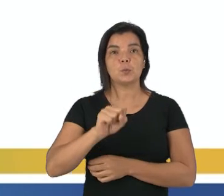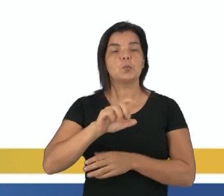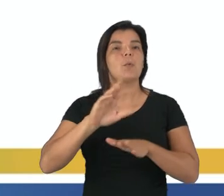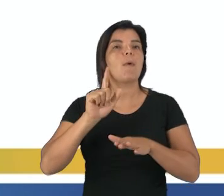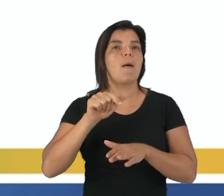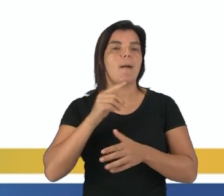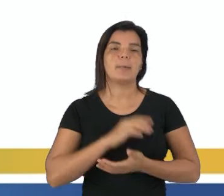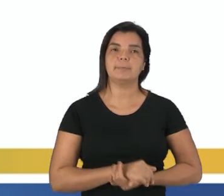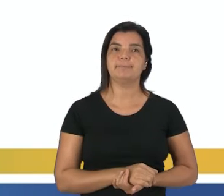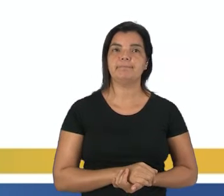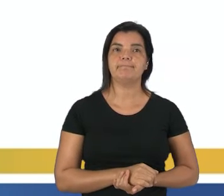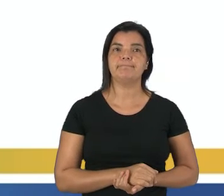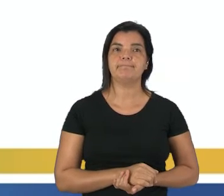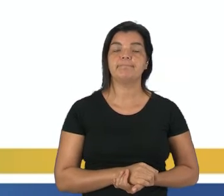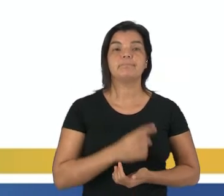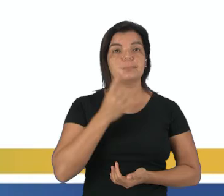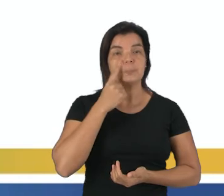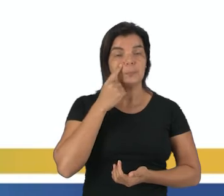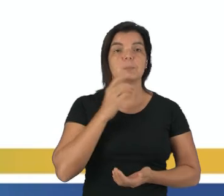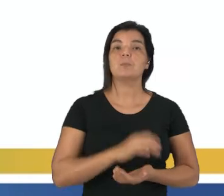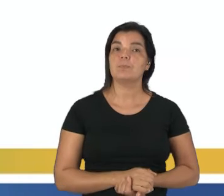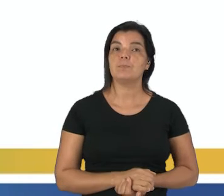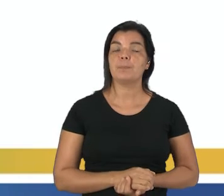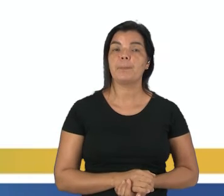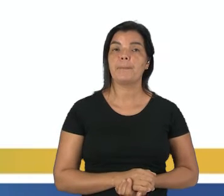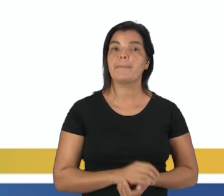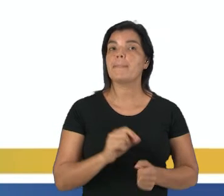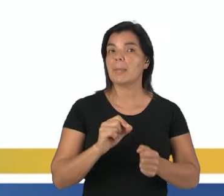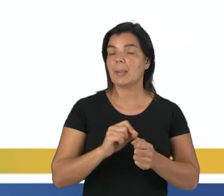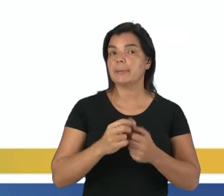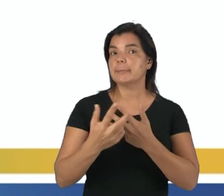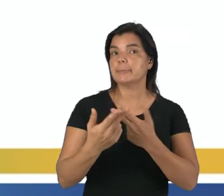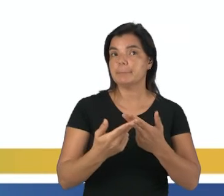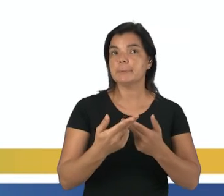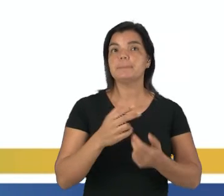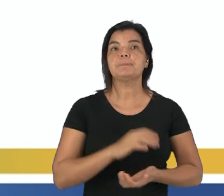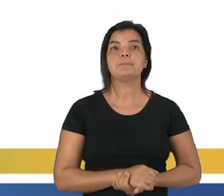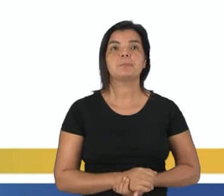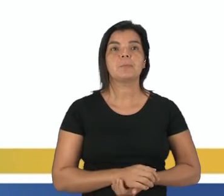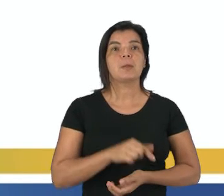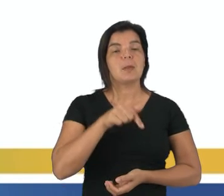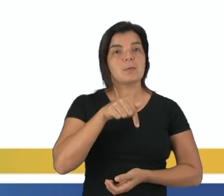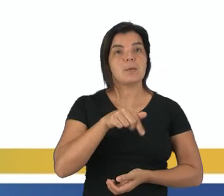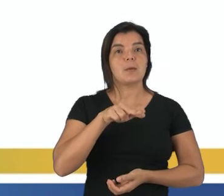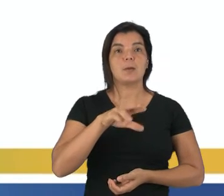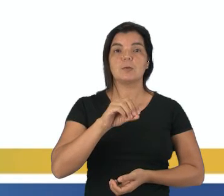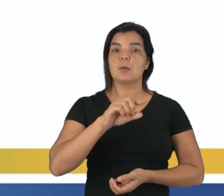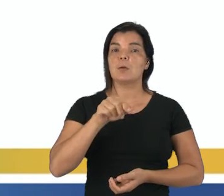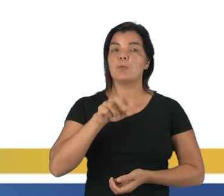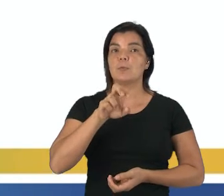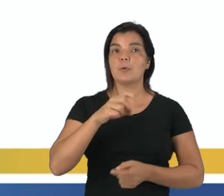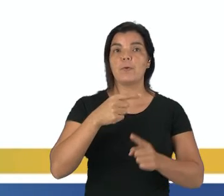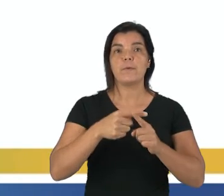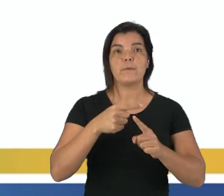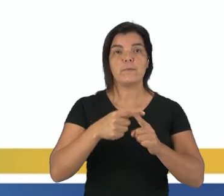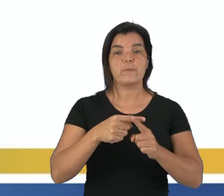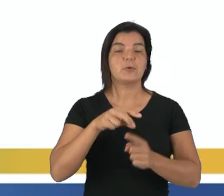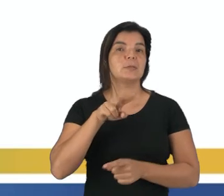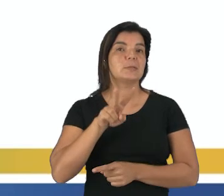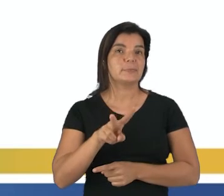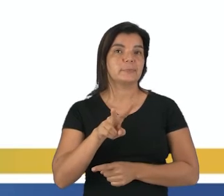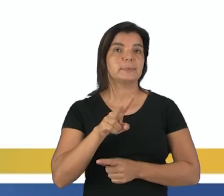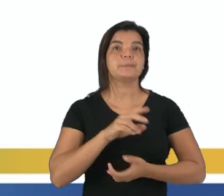de 8 segundos aí nós temos que fazer a mesma conta, né? Sendo que a massa já está